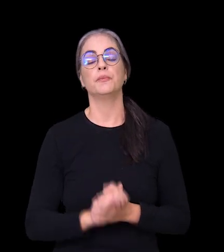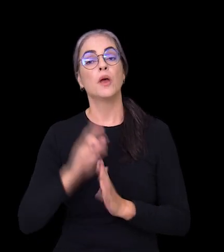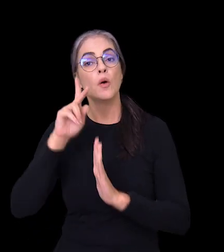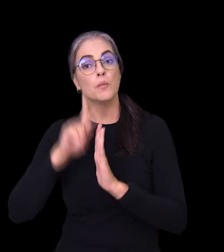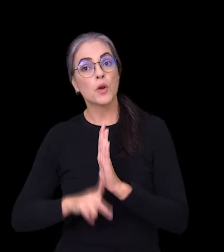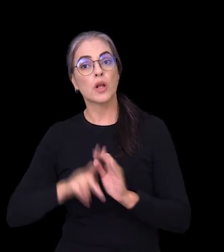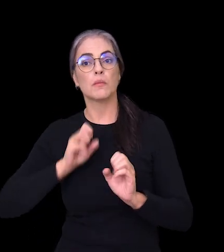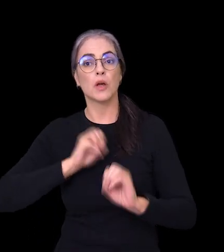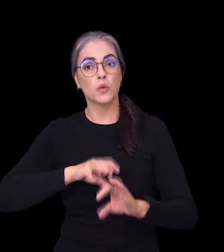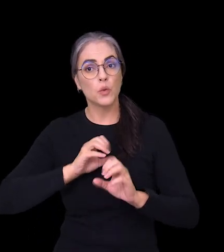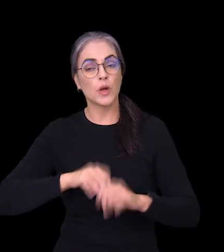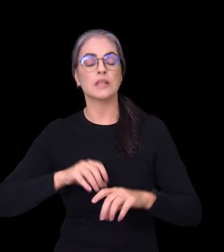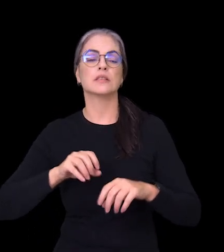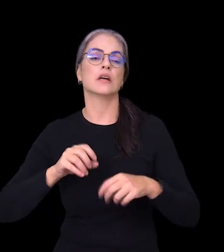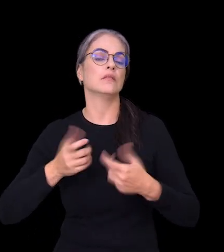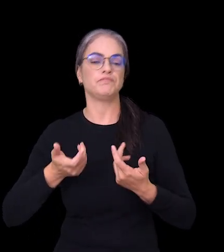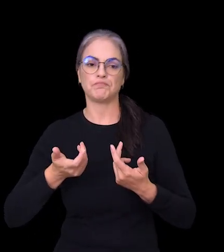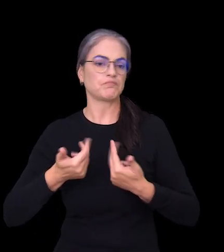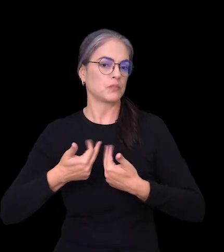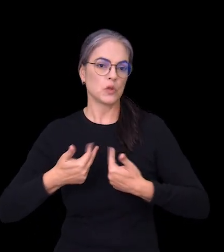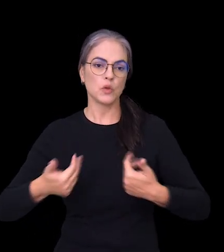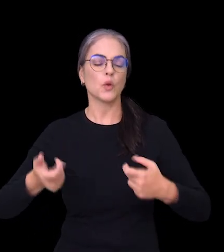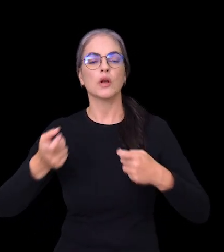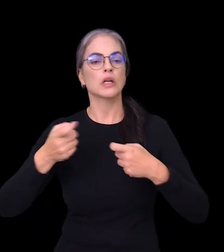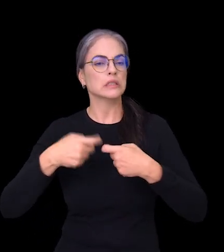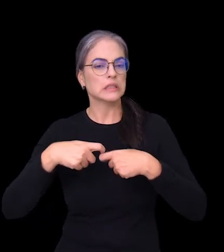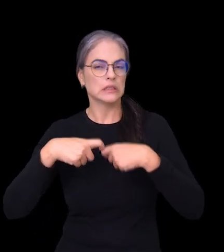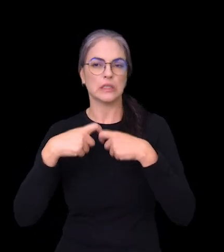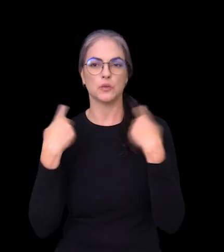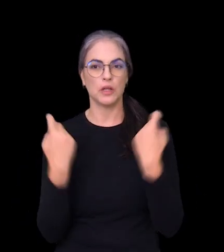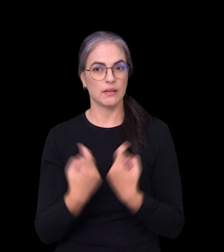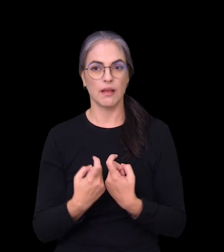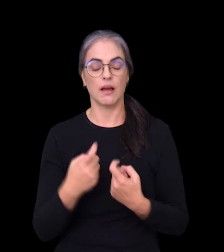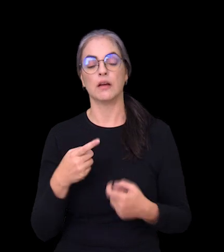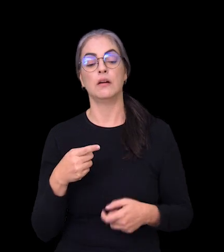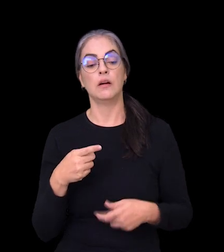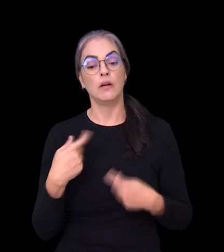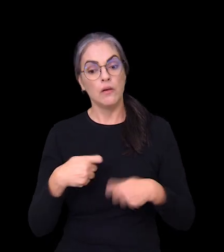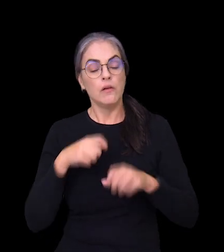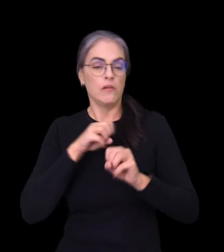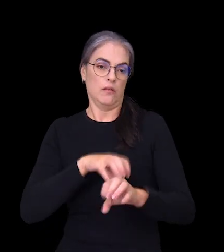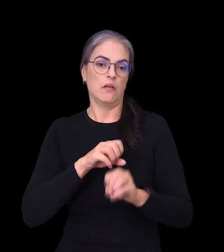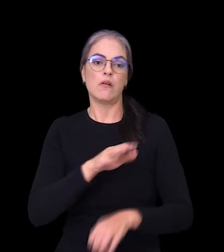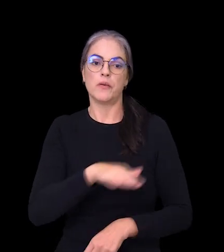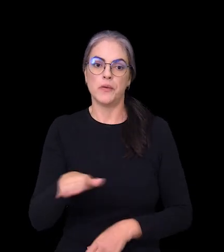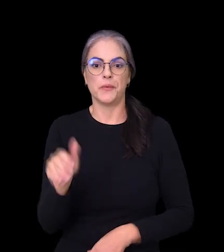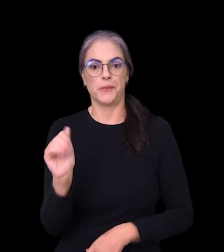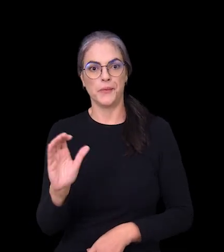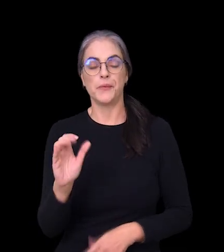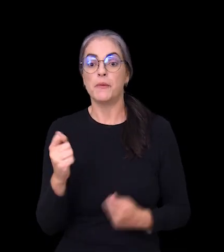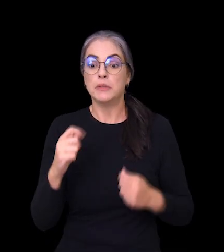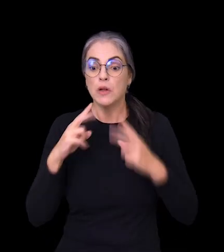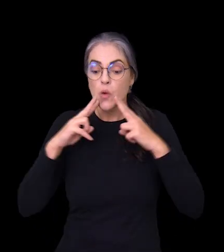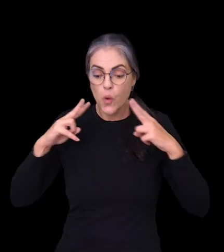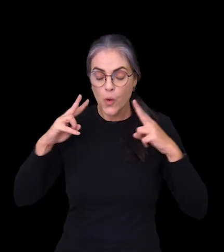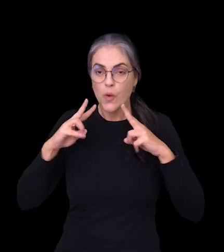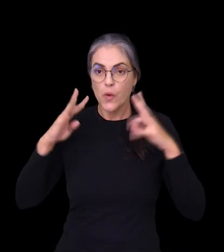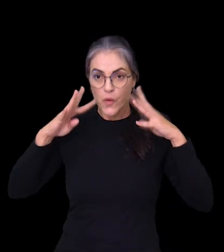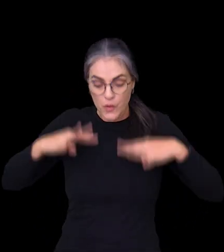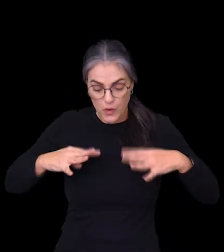também fala que é muito importante a educação sexual para as crianças e os adolescentes se conhecerem, saberem